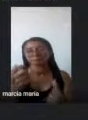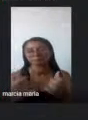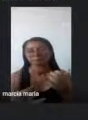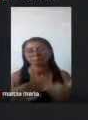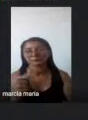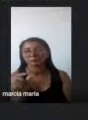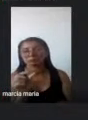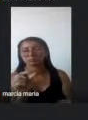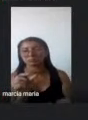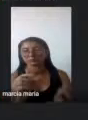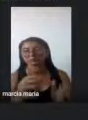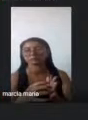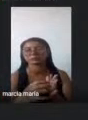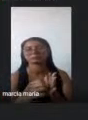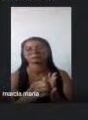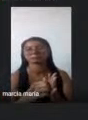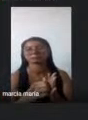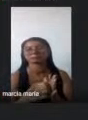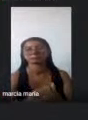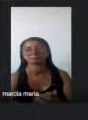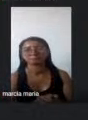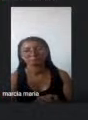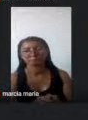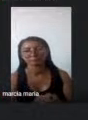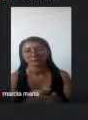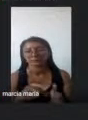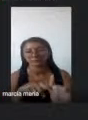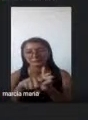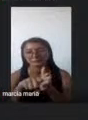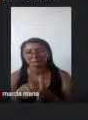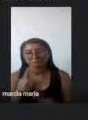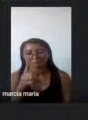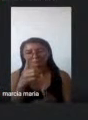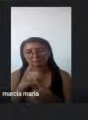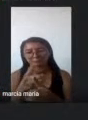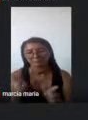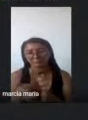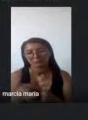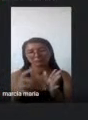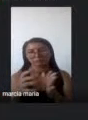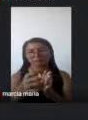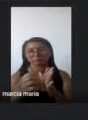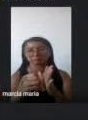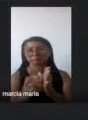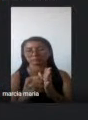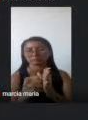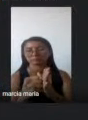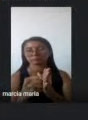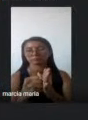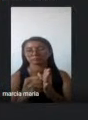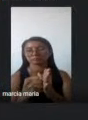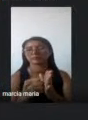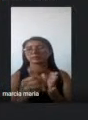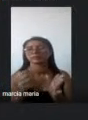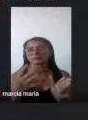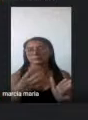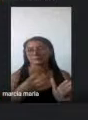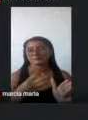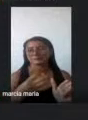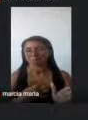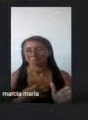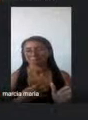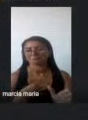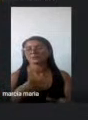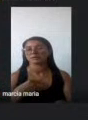que quando eu faço o meu diagnóstico precoce de HIV, eu sei que tem um HIV, automaticamente eu vou entrar na